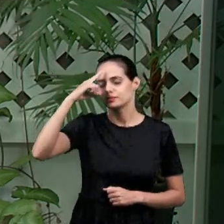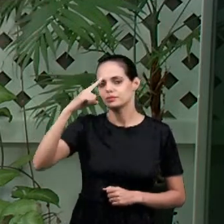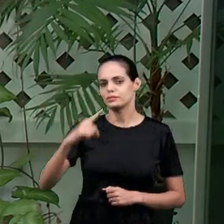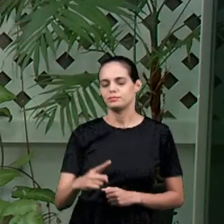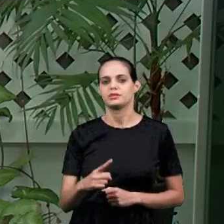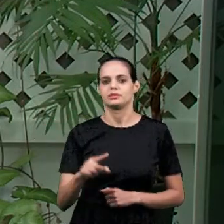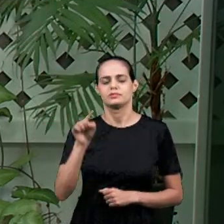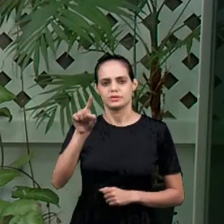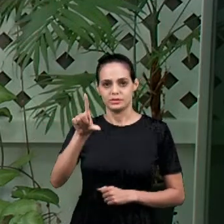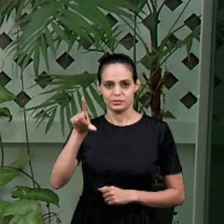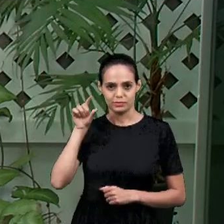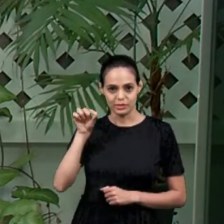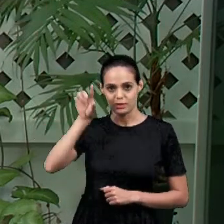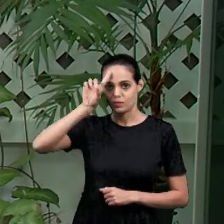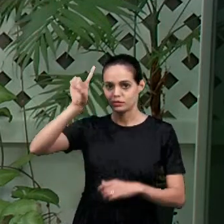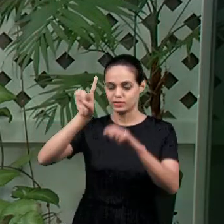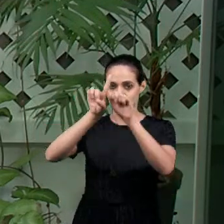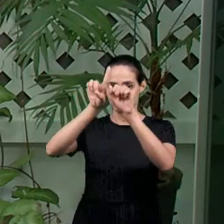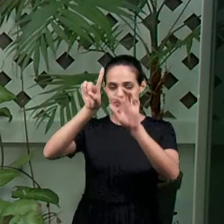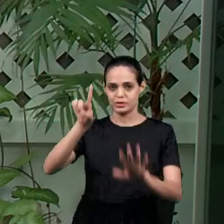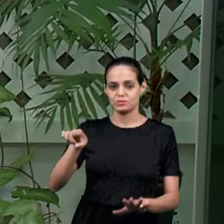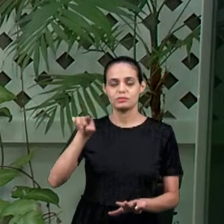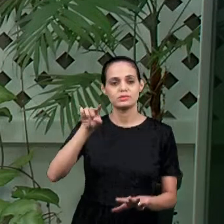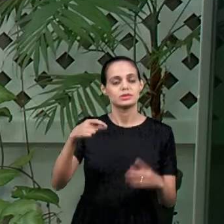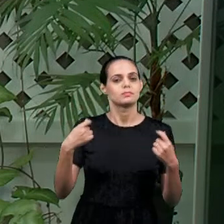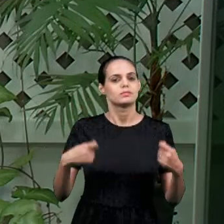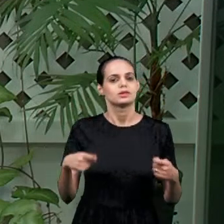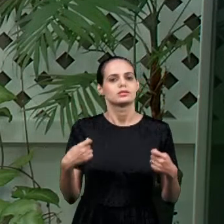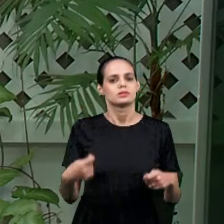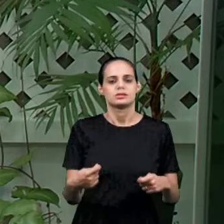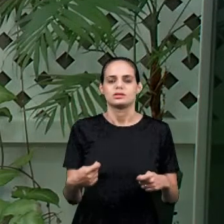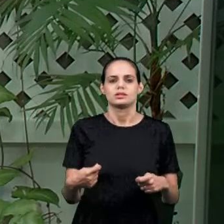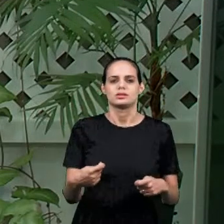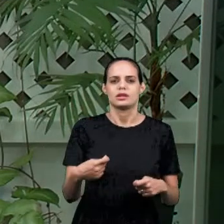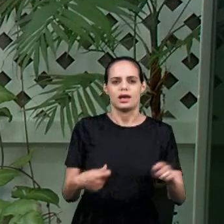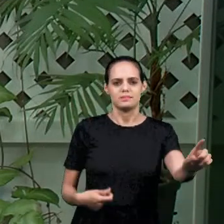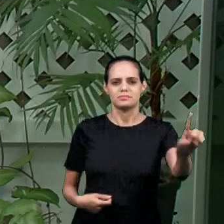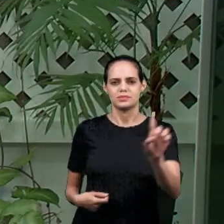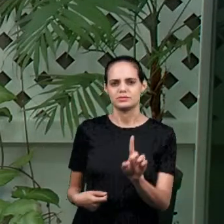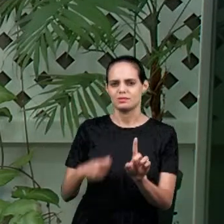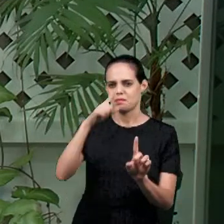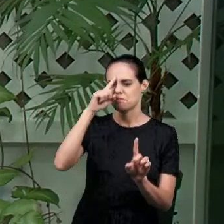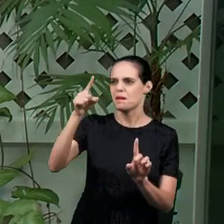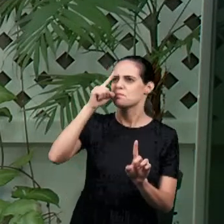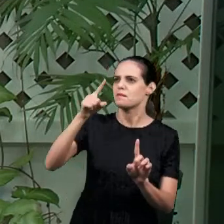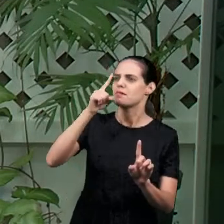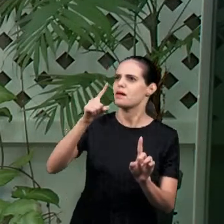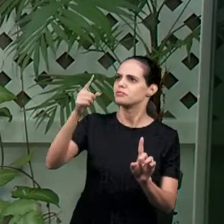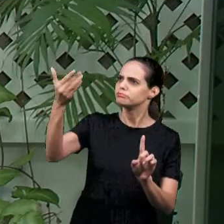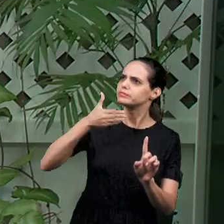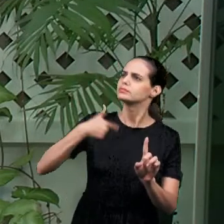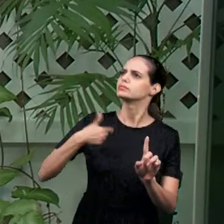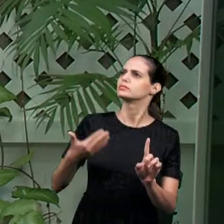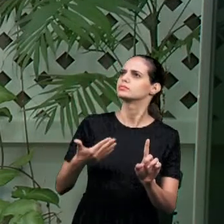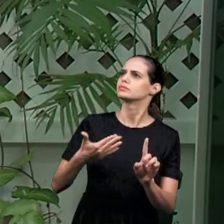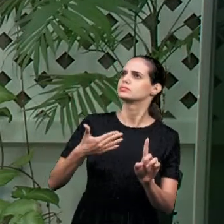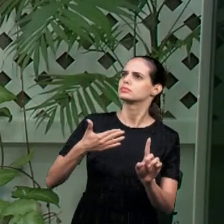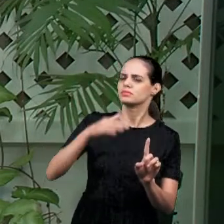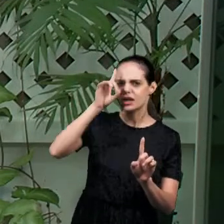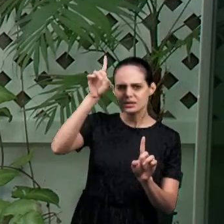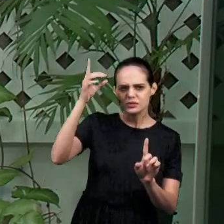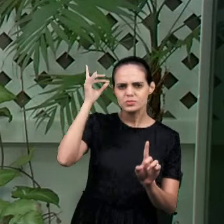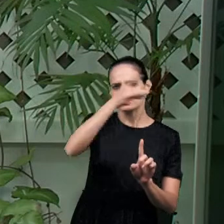abençoar na sua necessidade. Ninguém precisa estar dando ordens a Deus, nem ao Espírito Santo para ele operar na sua vida,